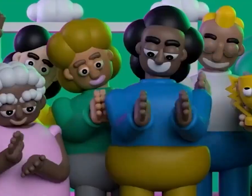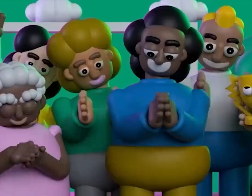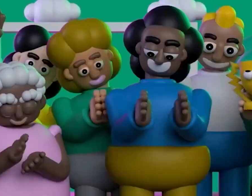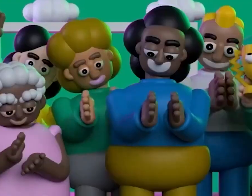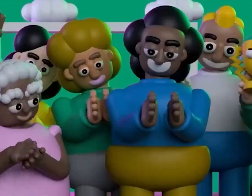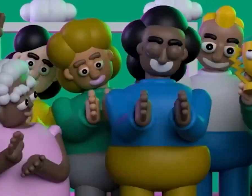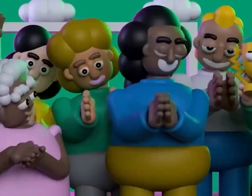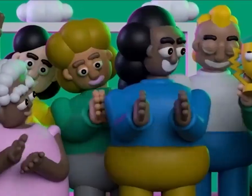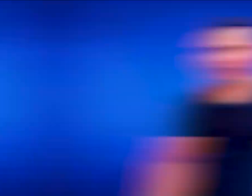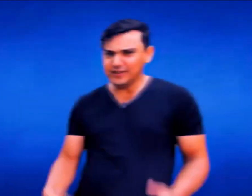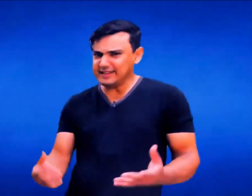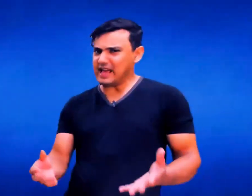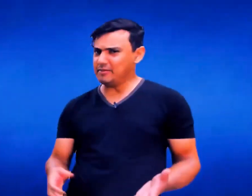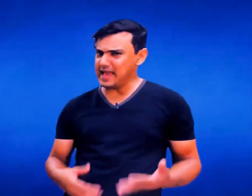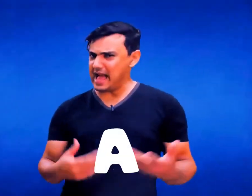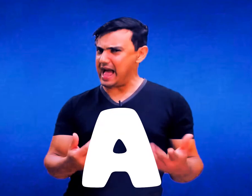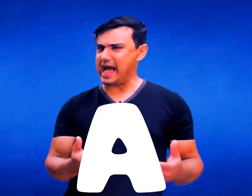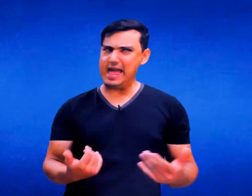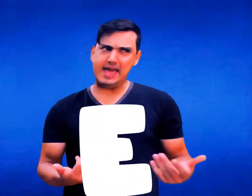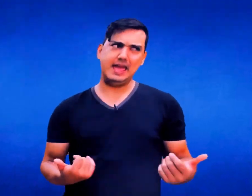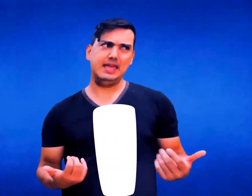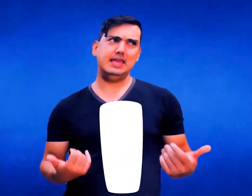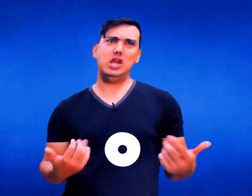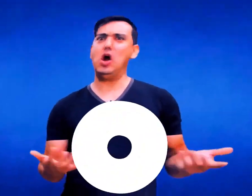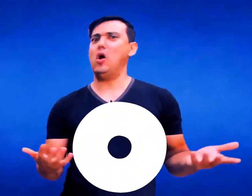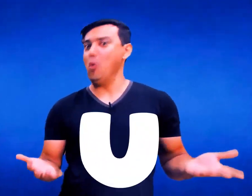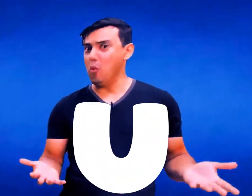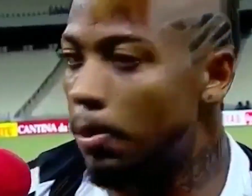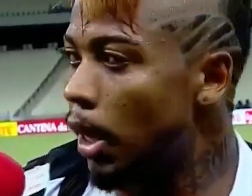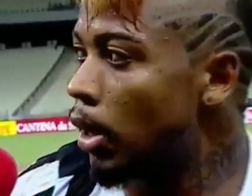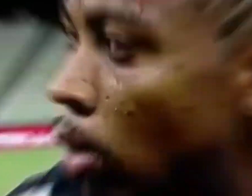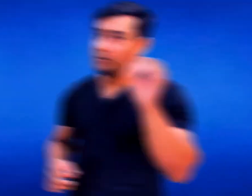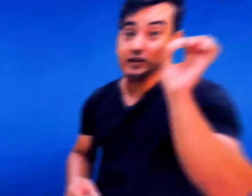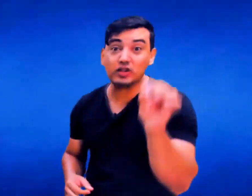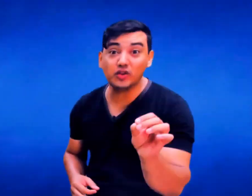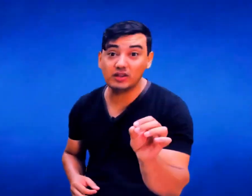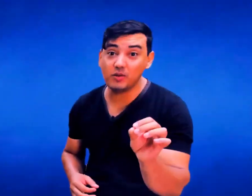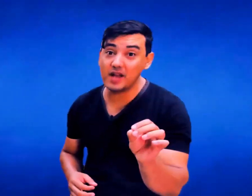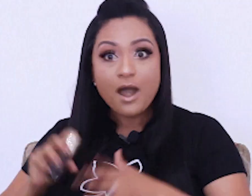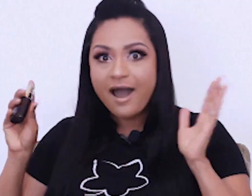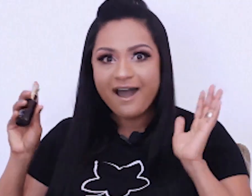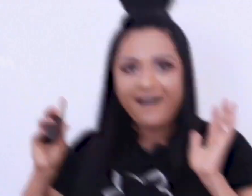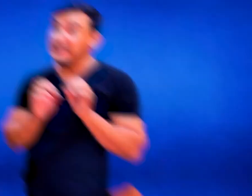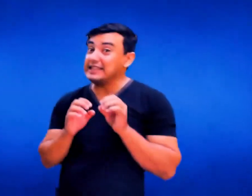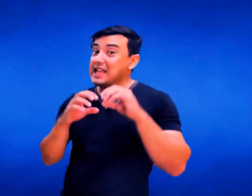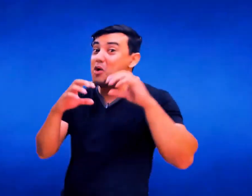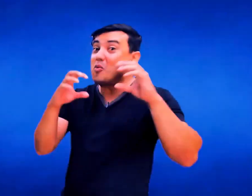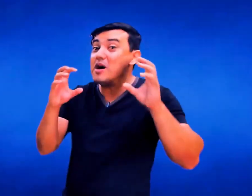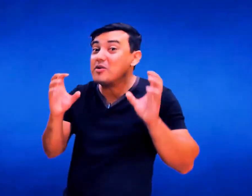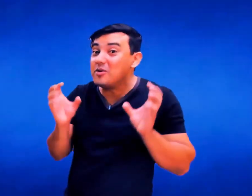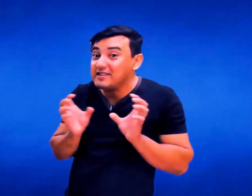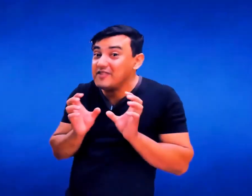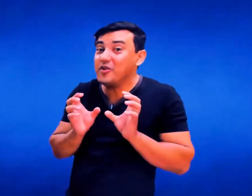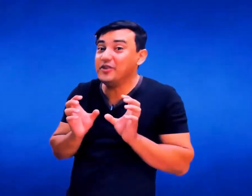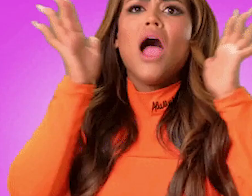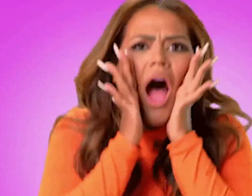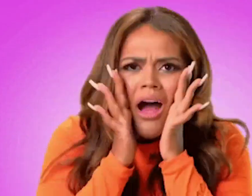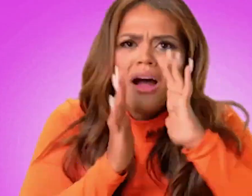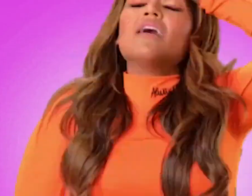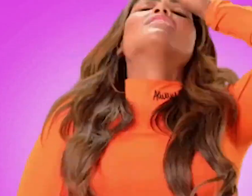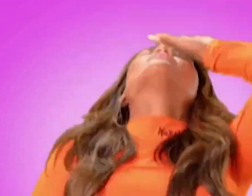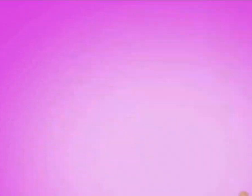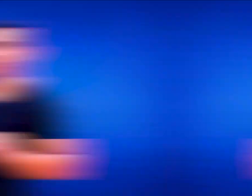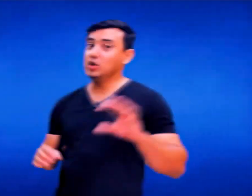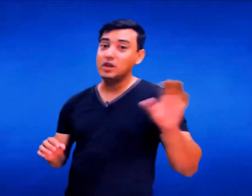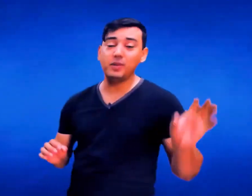vogar. Você sabe, né? A, E, I, O, U. Sabia não. Mas o que você não imaginava era que tem alguma coisa envolvida